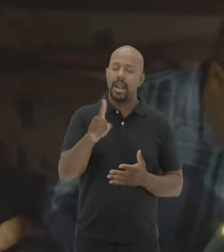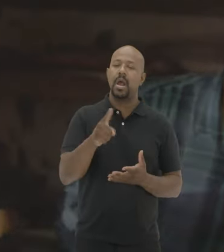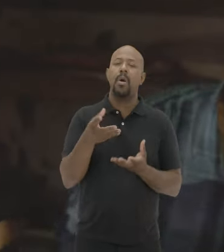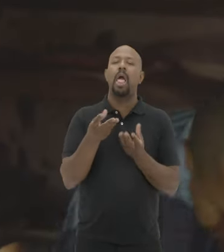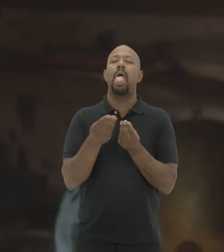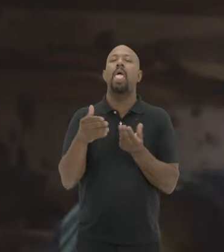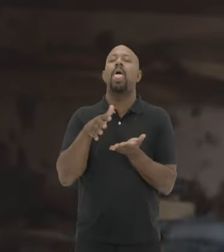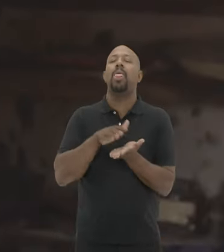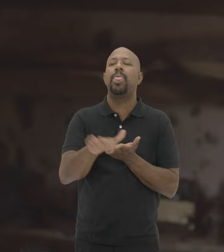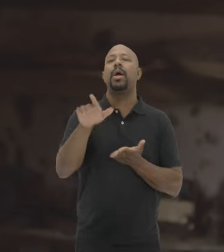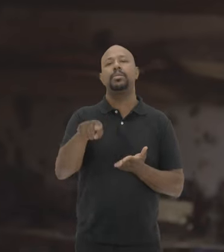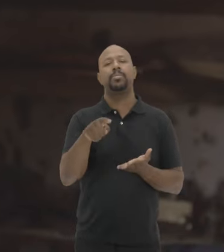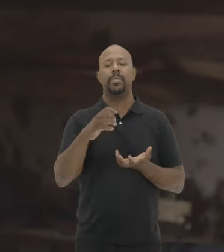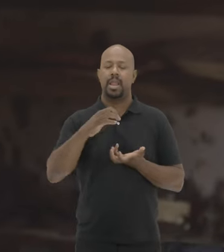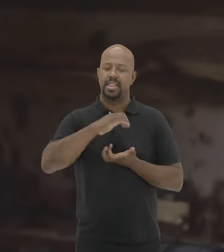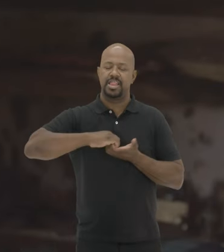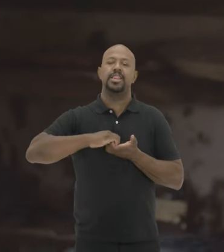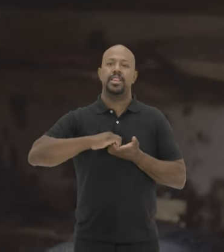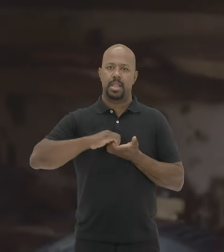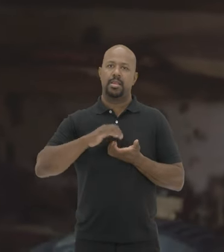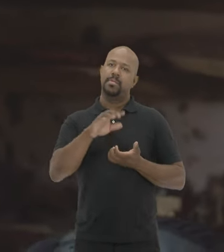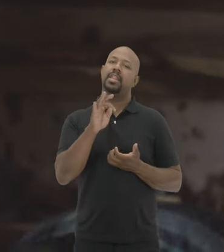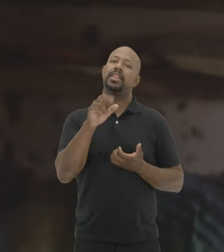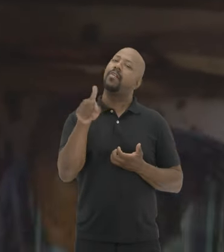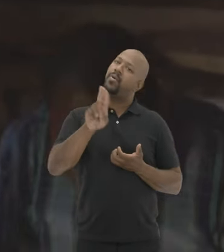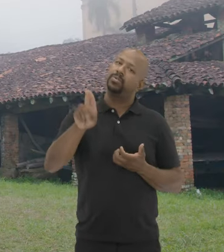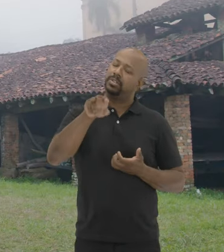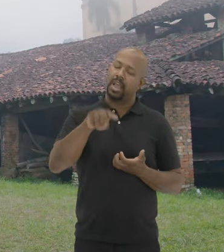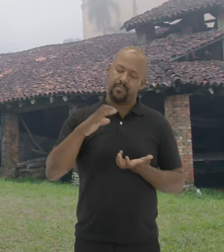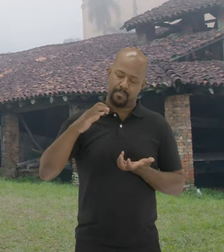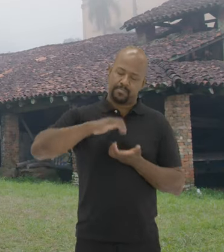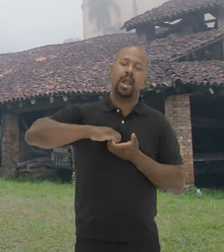na... Era uma, tipo, uma trava era pra... Era trava da ripa, né? Era o modelo que eles usavam, né?